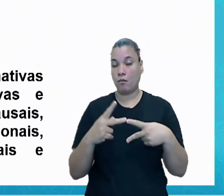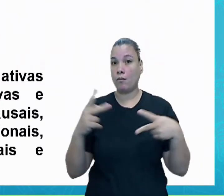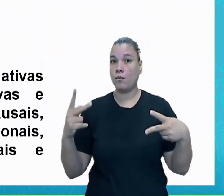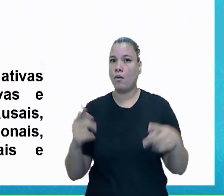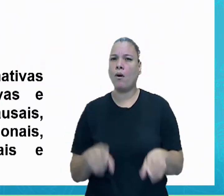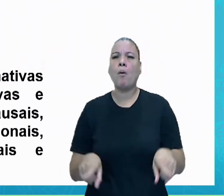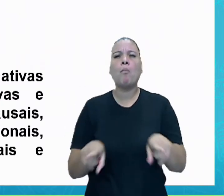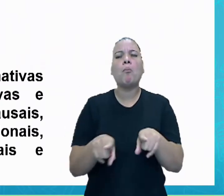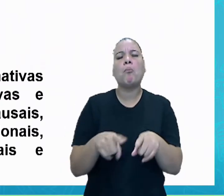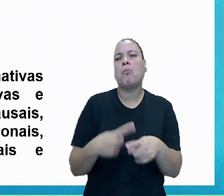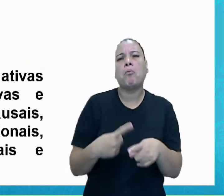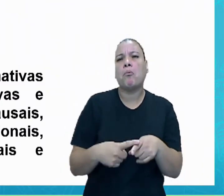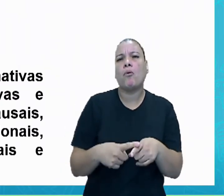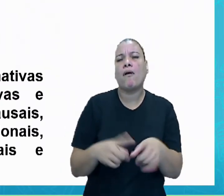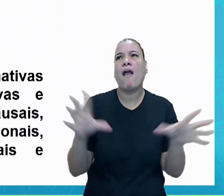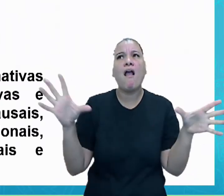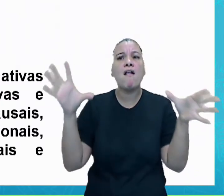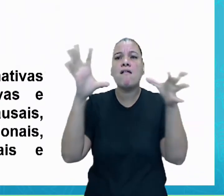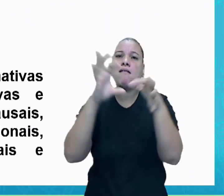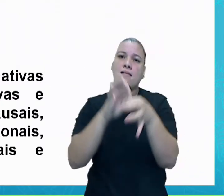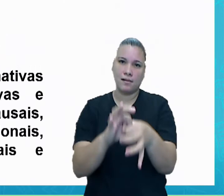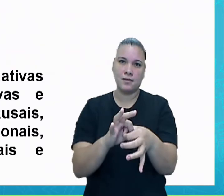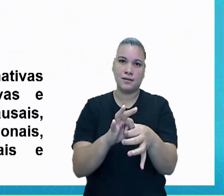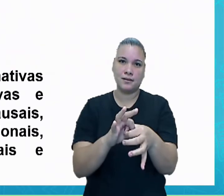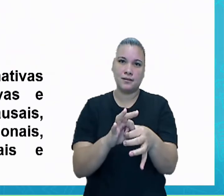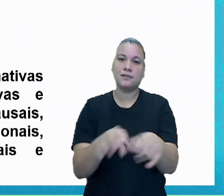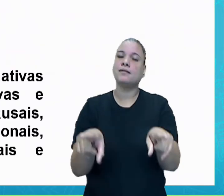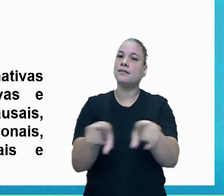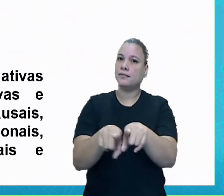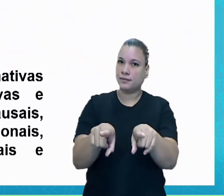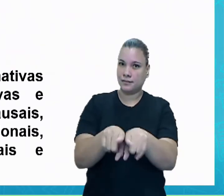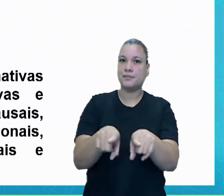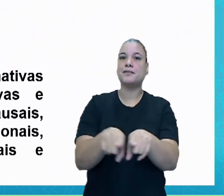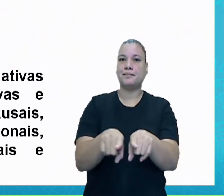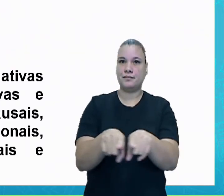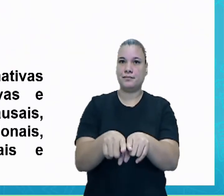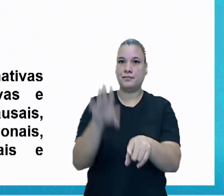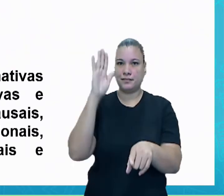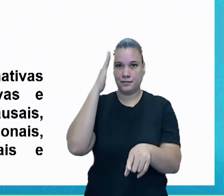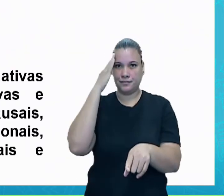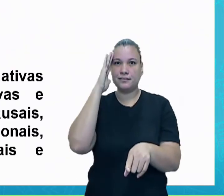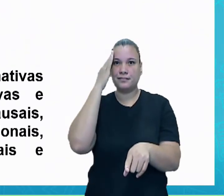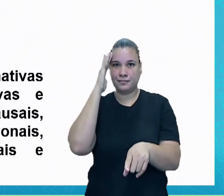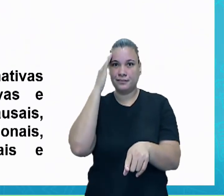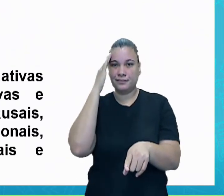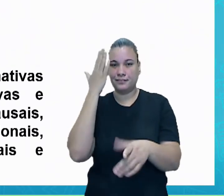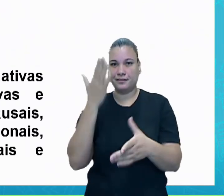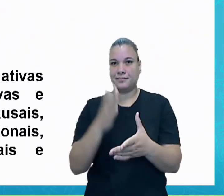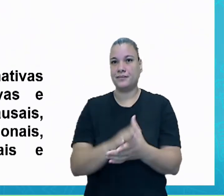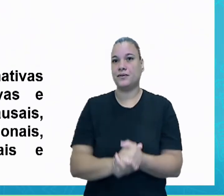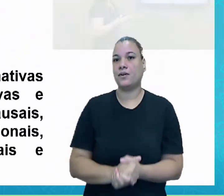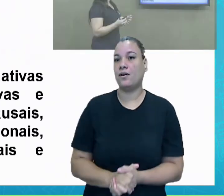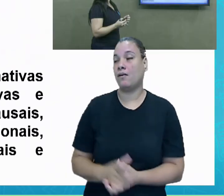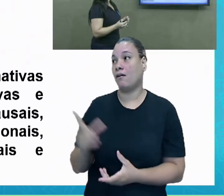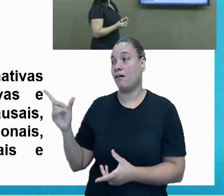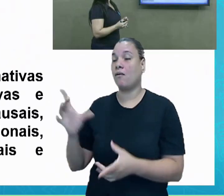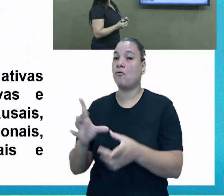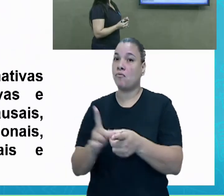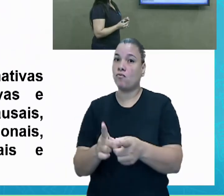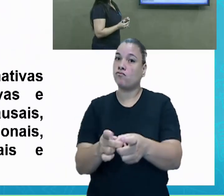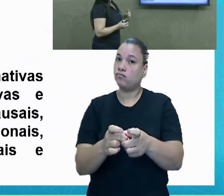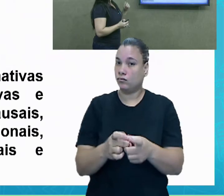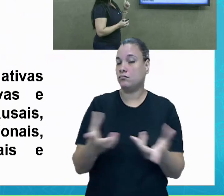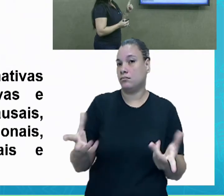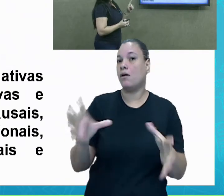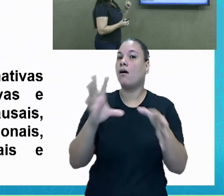estou falando de conectivos. Isso, conectivos é porque vai ligar os termos, vai ligar a oração. E a conjunção também é uma,